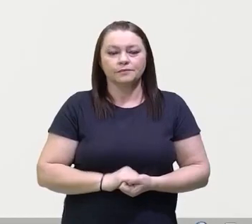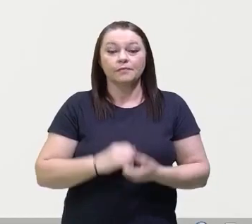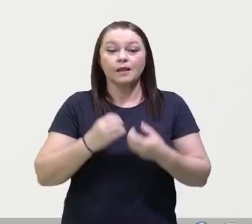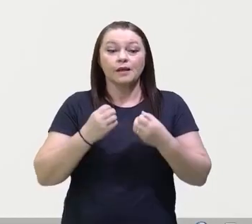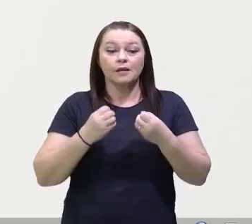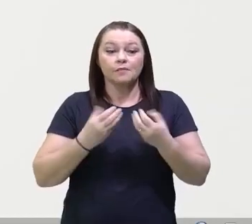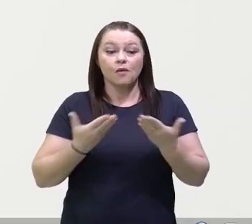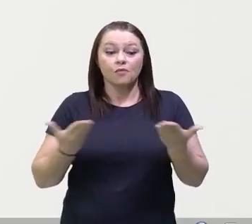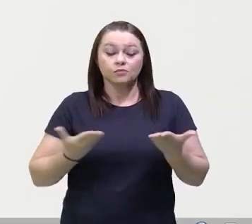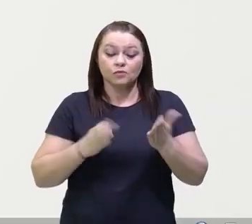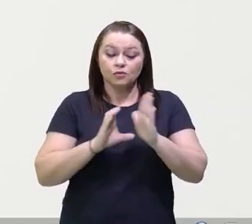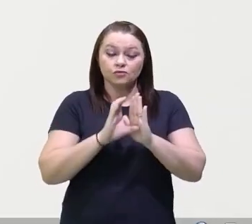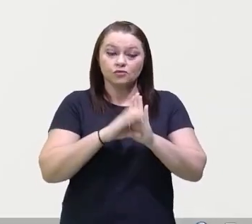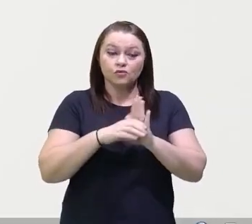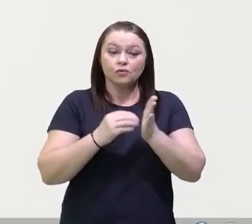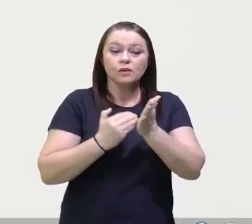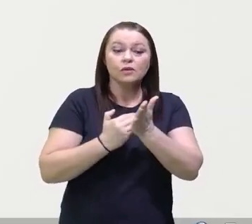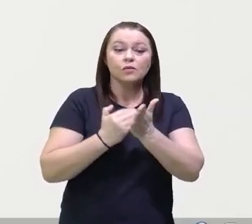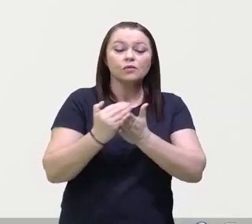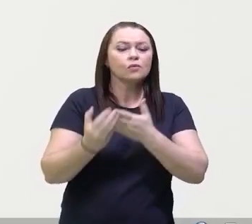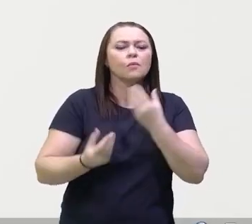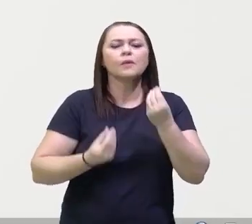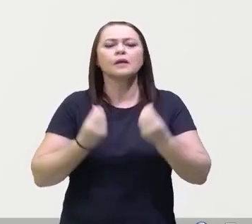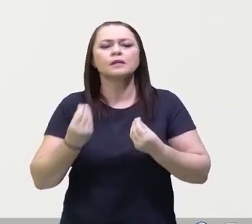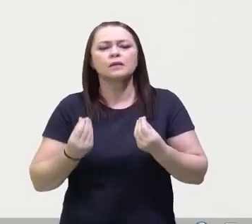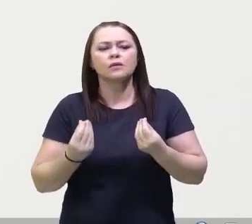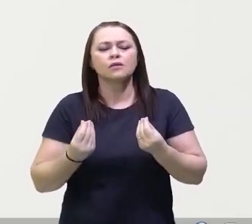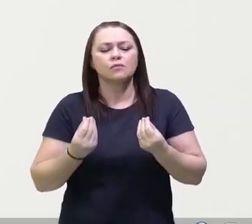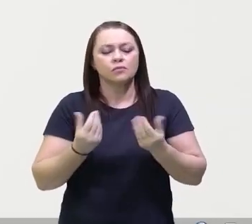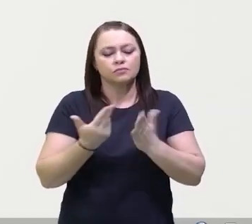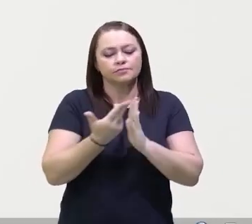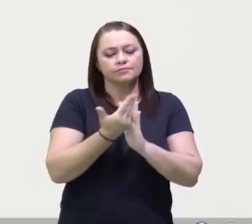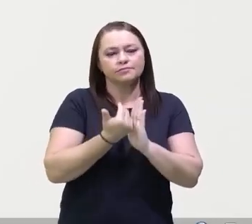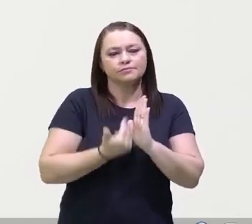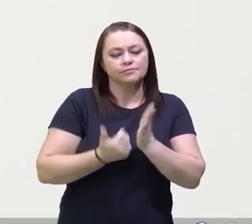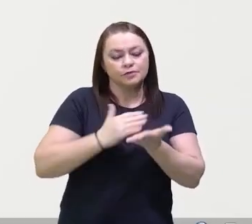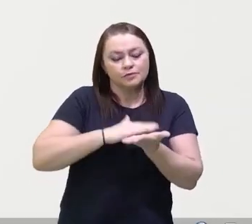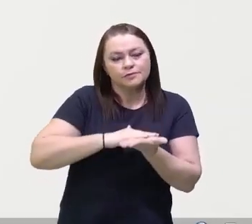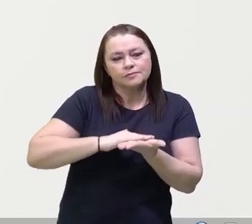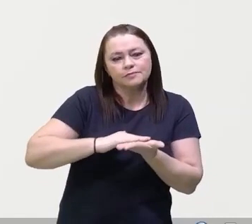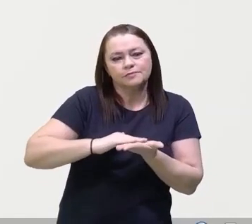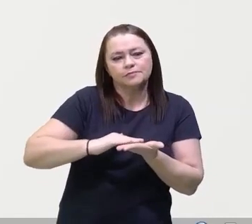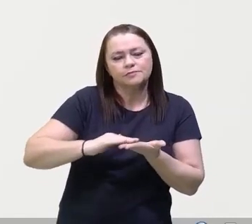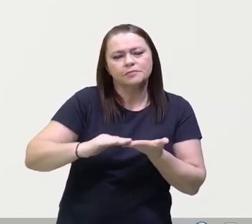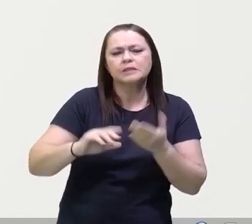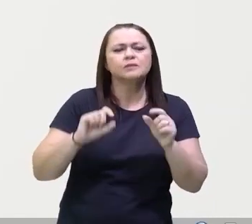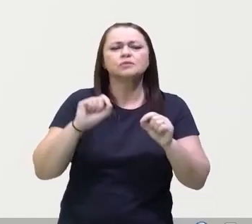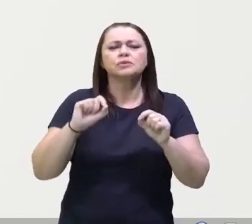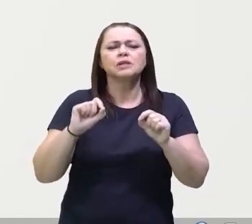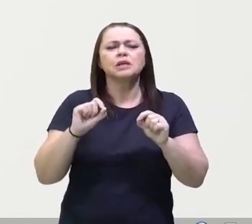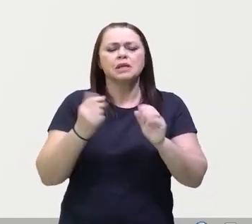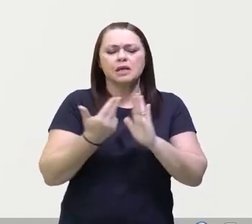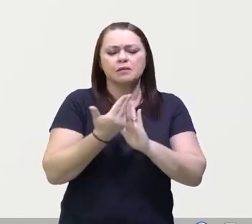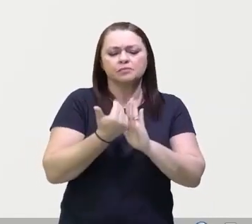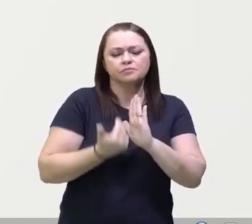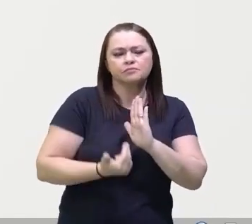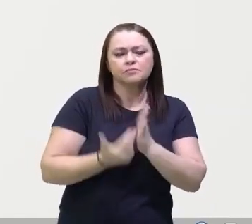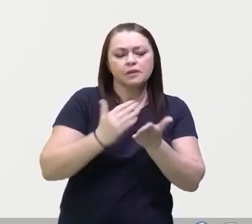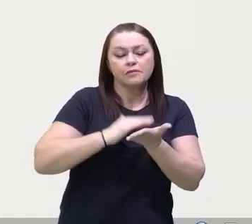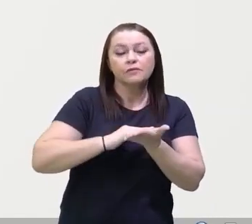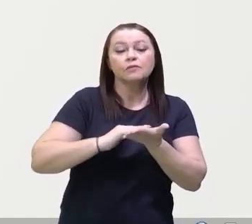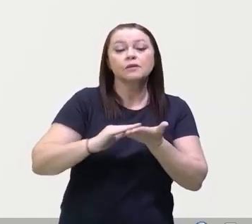Bom, nosso conteúdo começa como hoje, professor? Figuras planas. E o que é uma figura plana? É uma